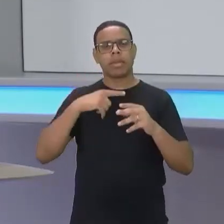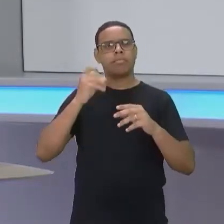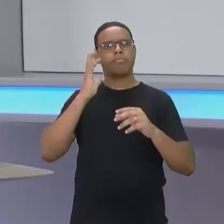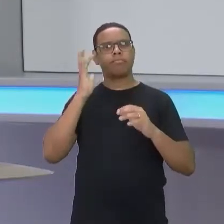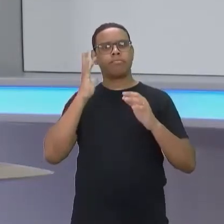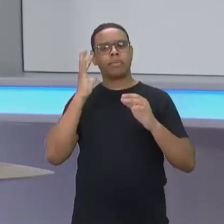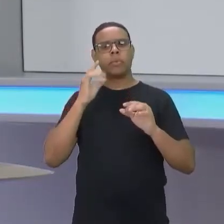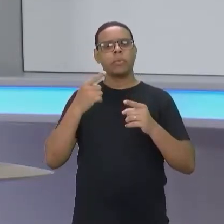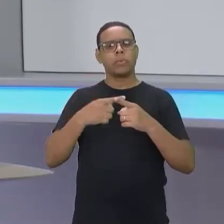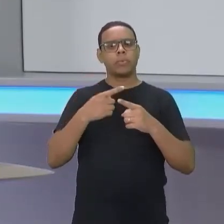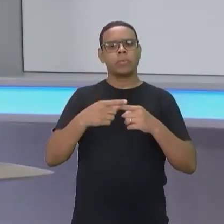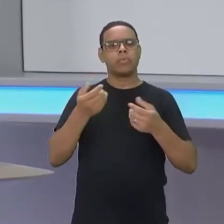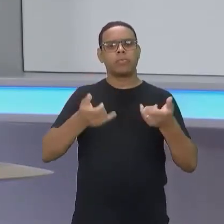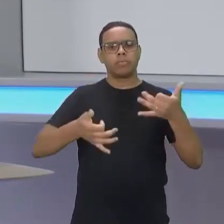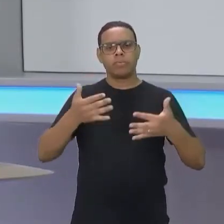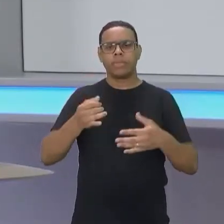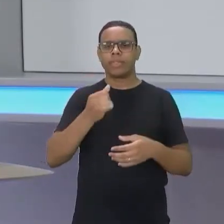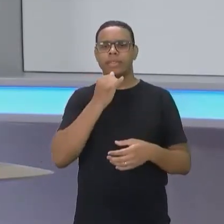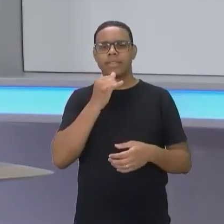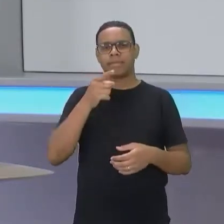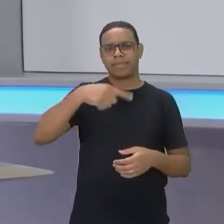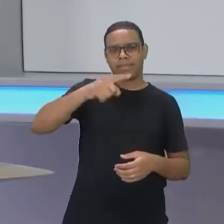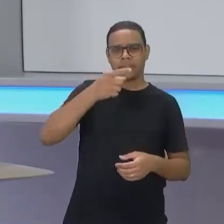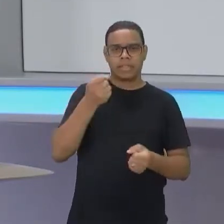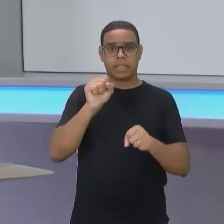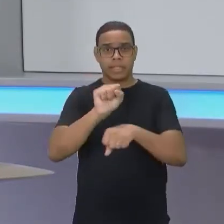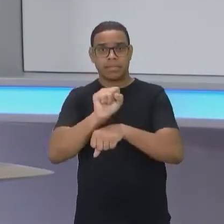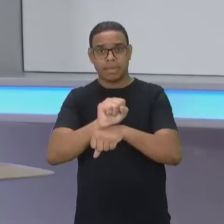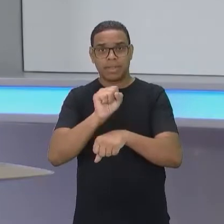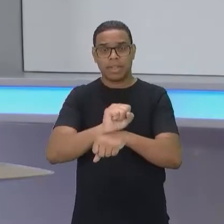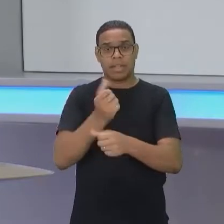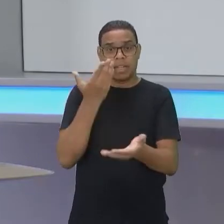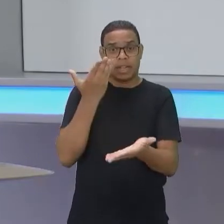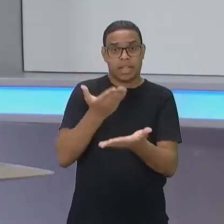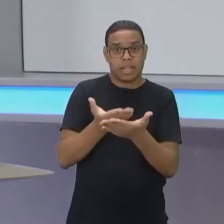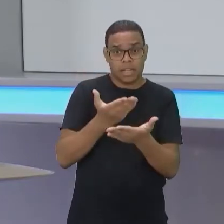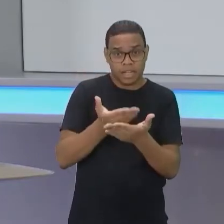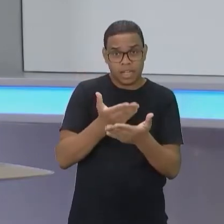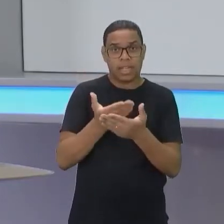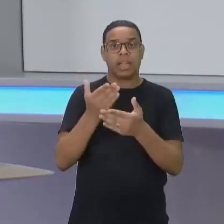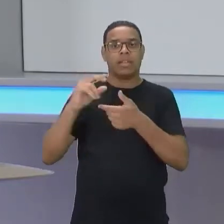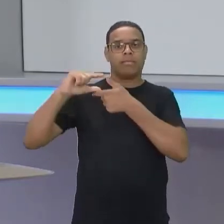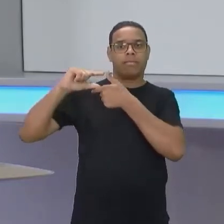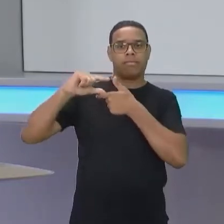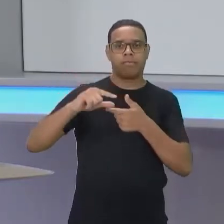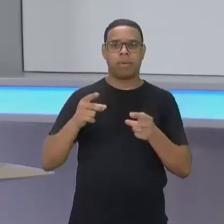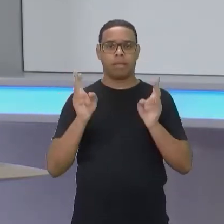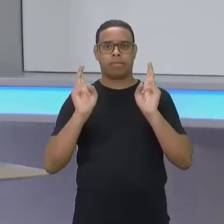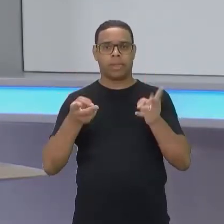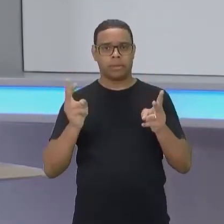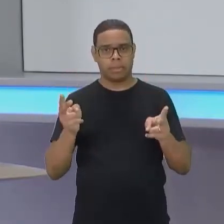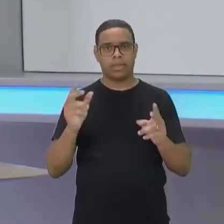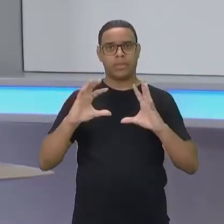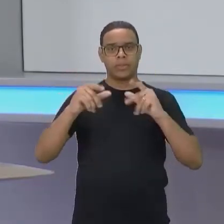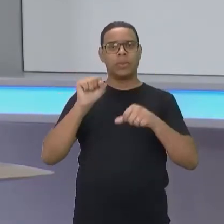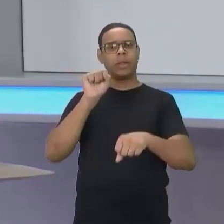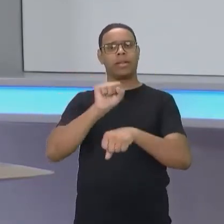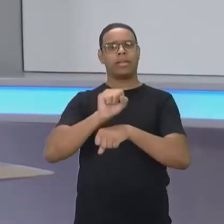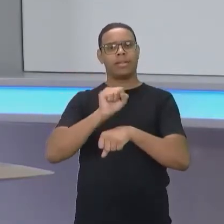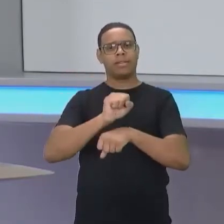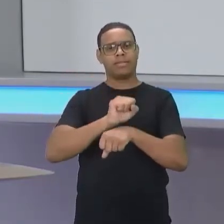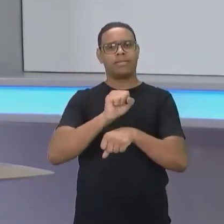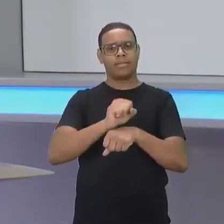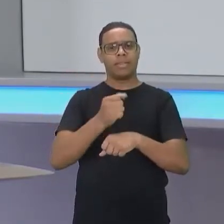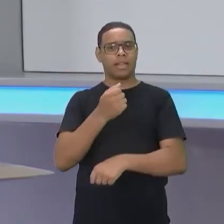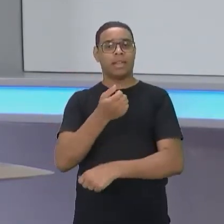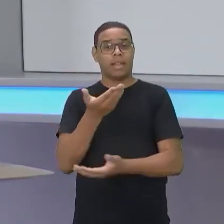deslocamentos, né? Porque, por exemplo, estava todo mundo esperando uma aula, assim, tradicional, né? Tava todo mundo esperando uma